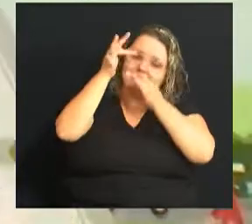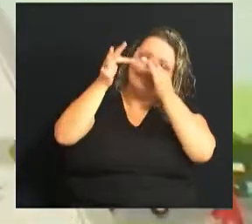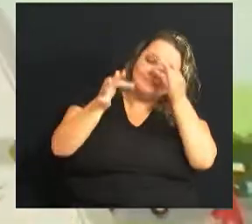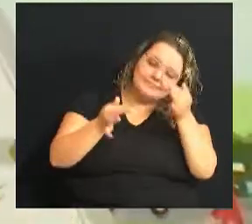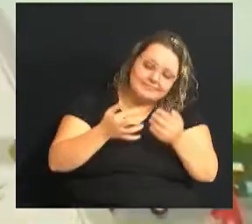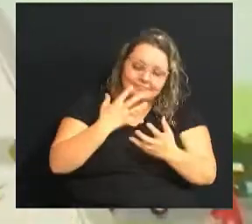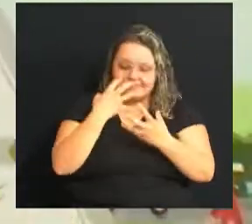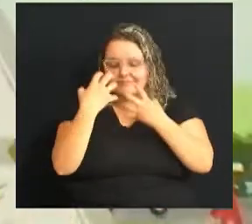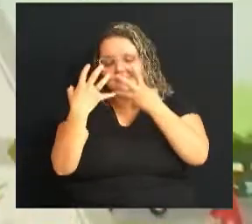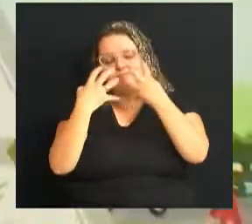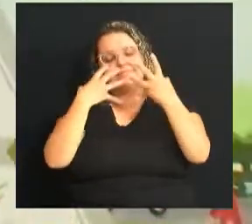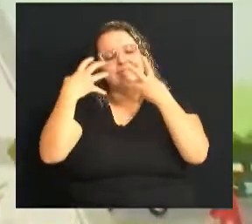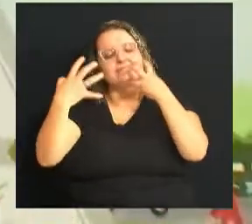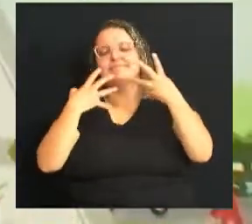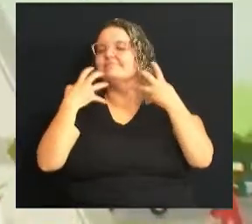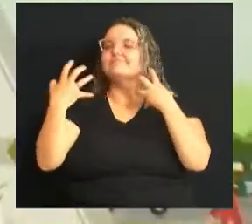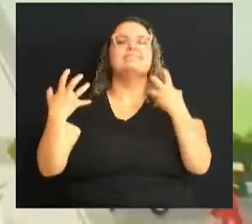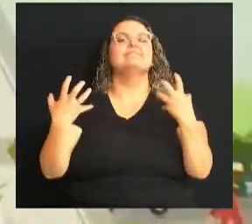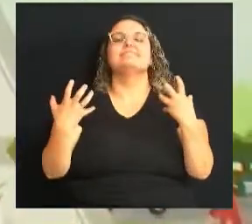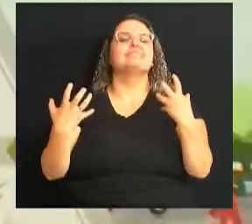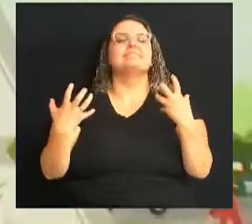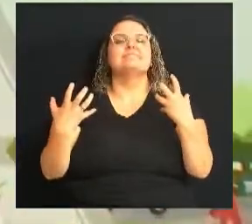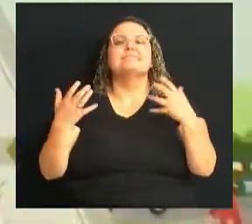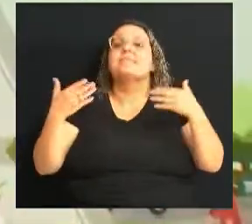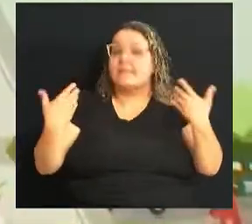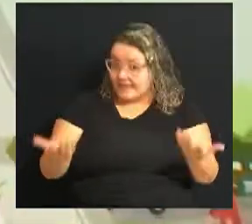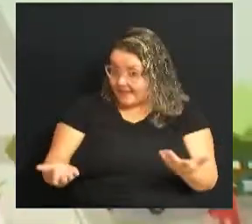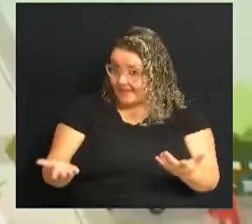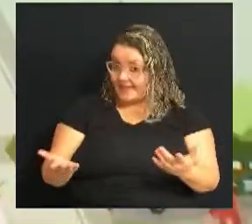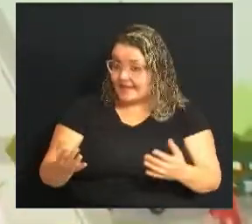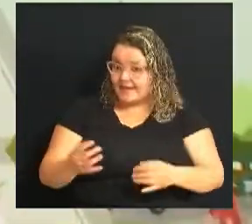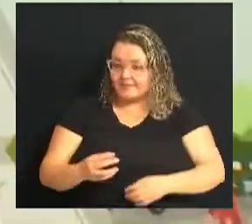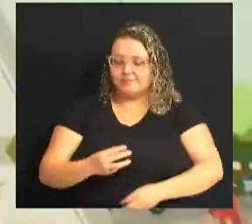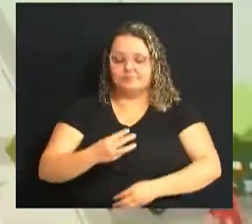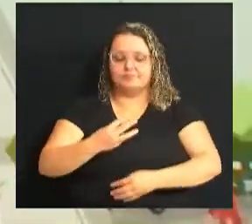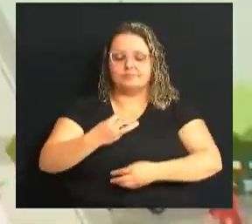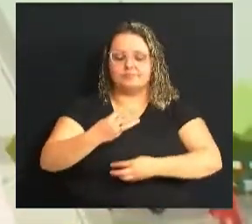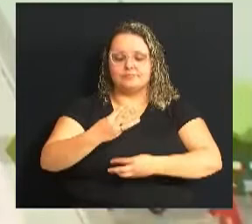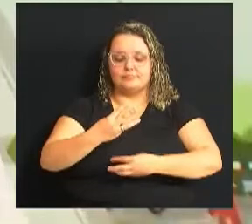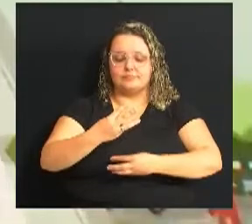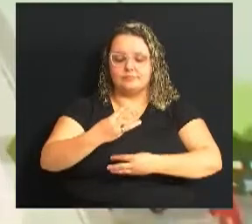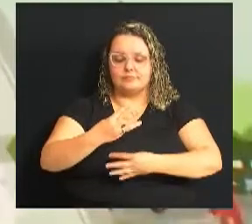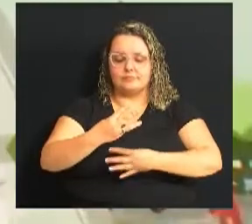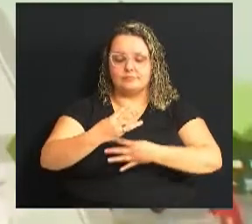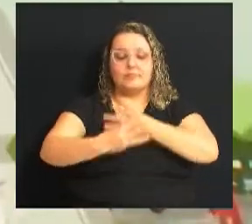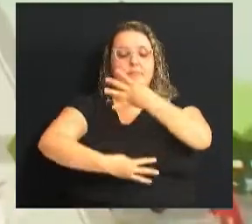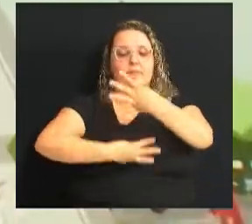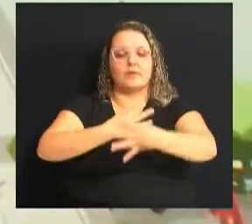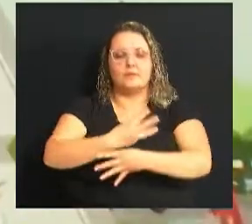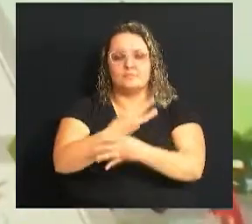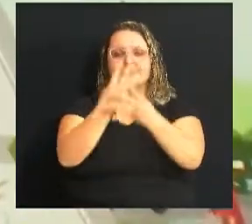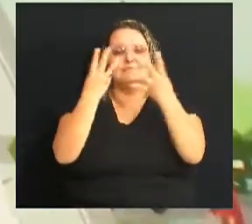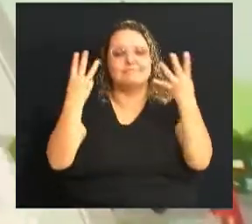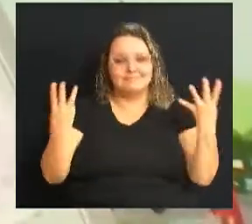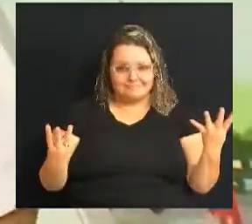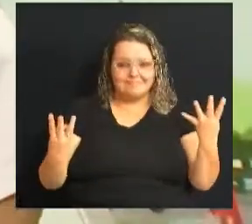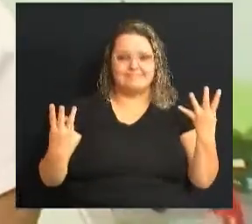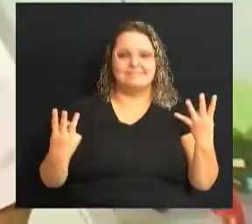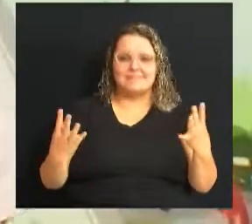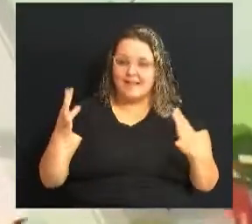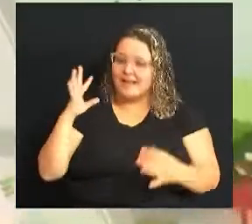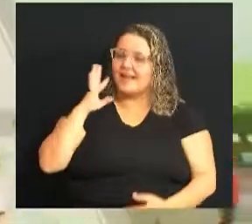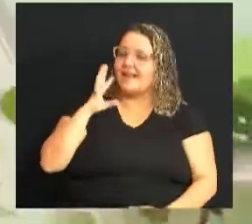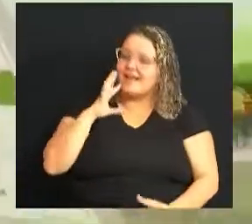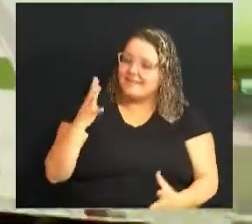E é, de fato, uma estação muito bacana, muito legal da gente apreciar. Não é isso, secretário?